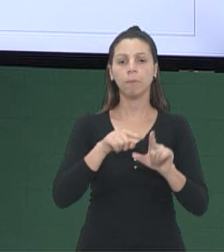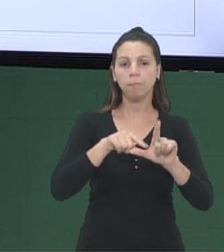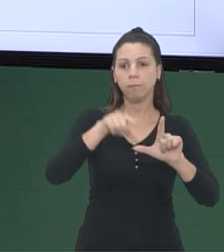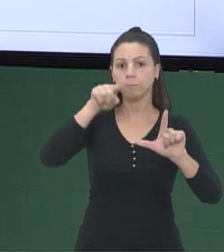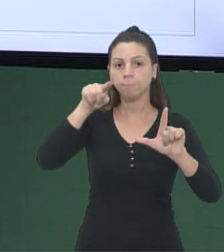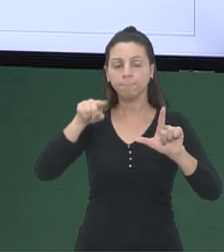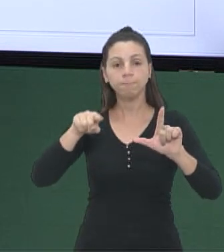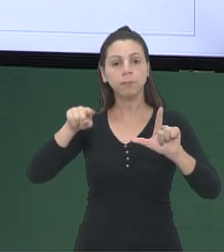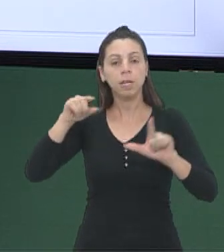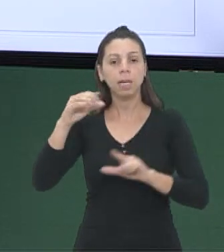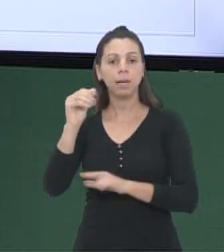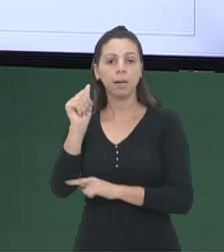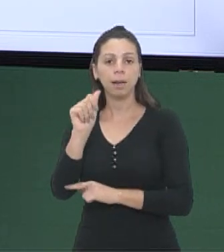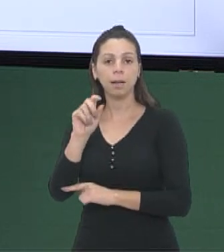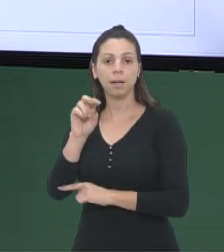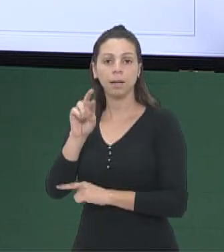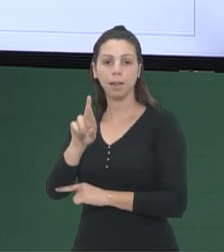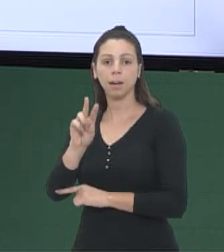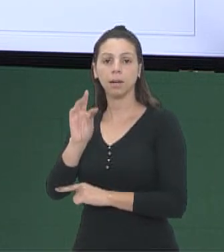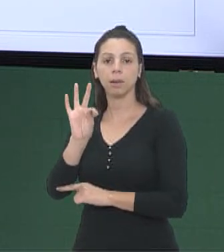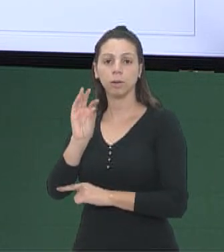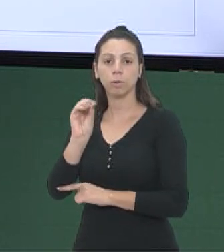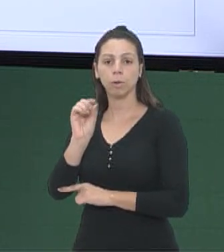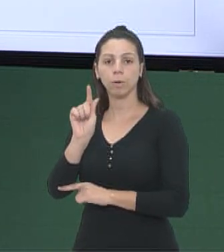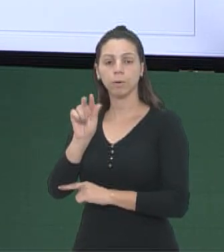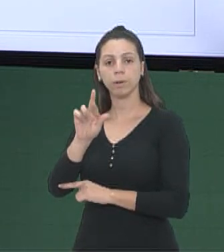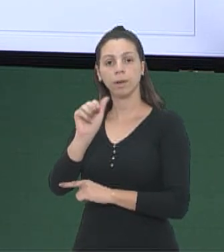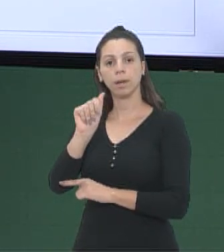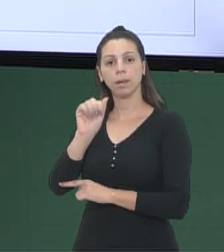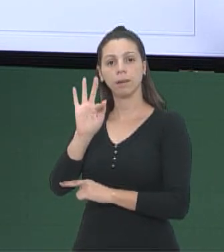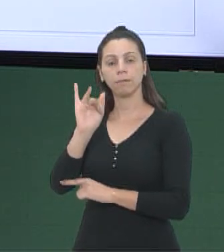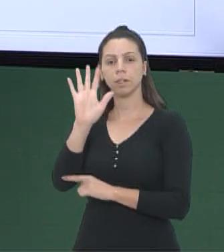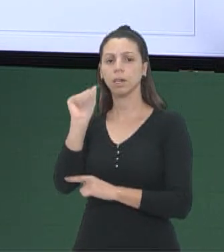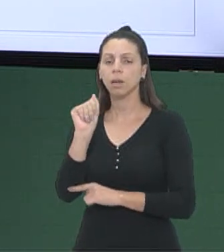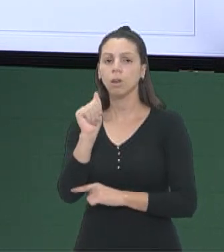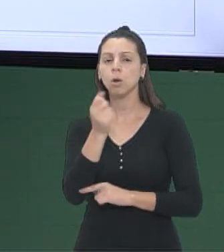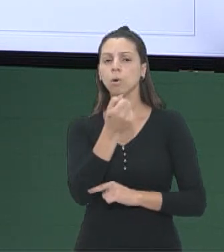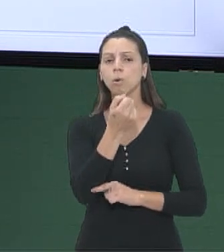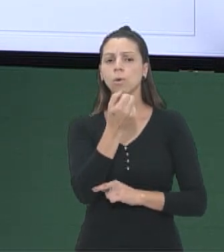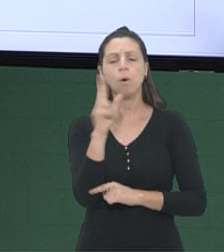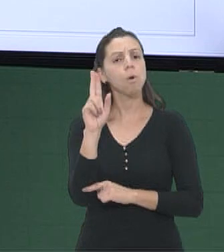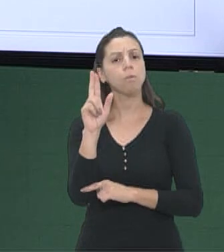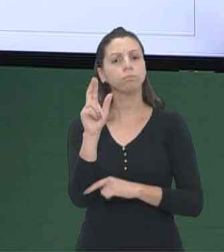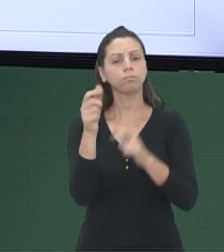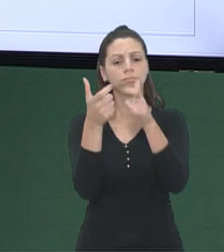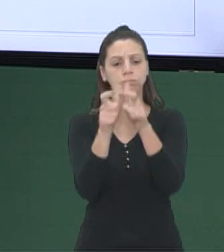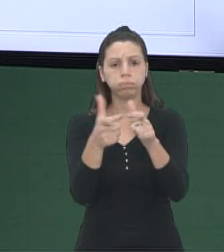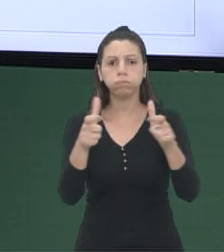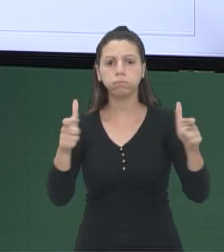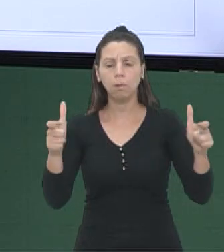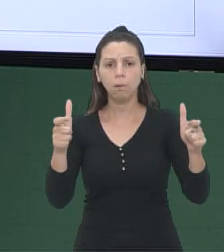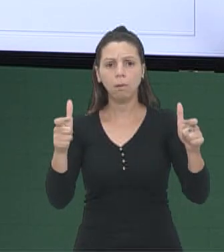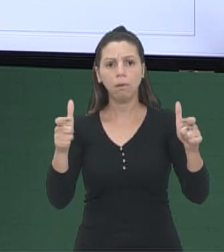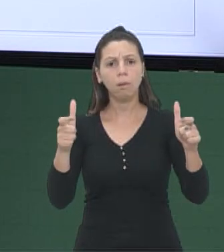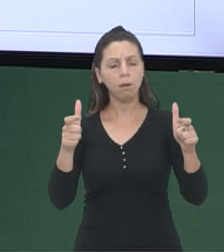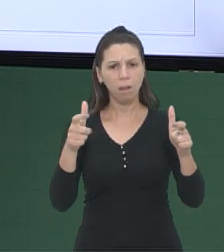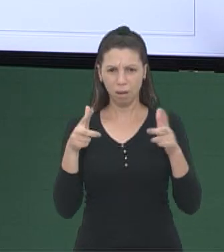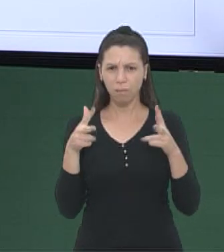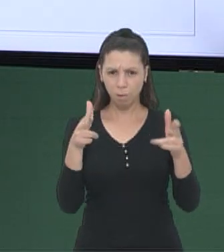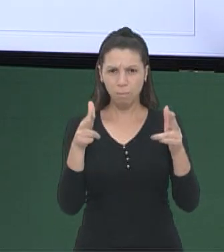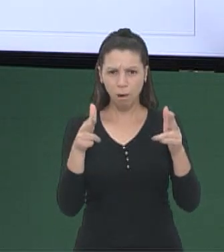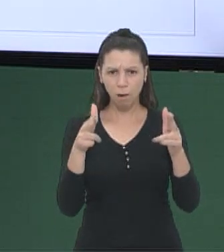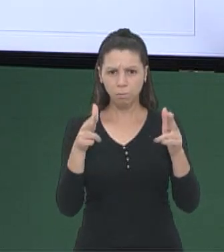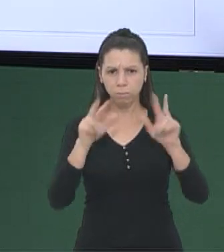cartográfica e escala geográfica, eu estou falando da mesma coisa? Será que são os mesmos assuntos?